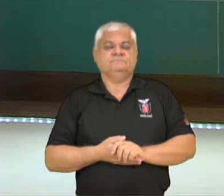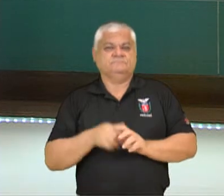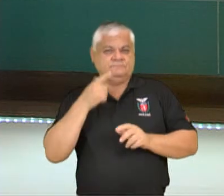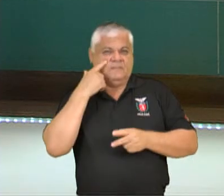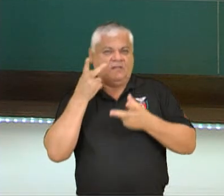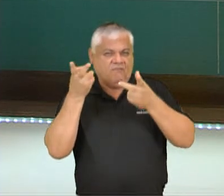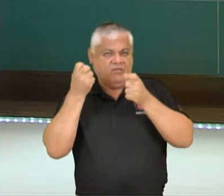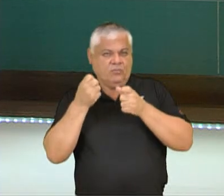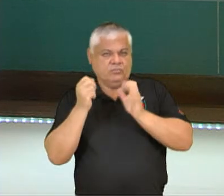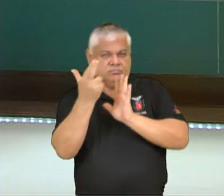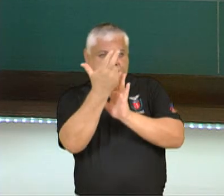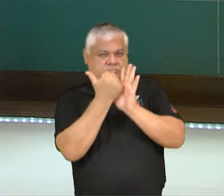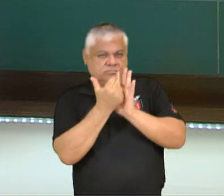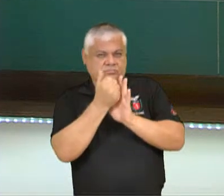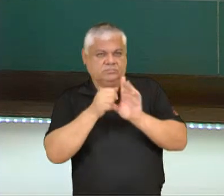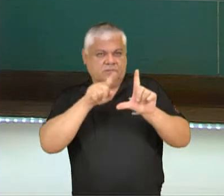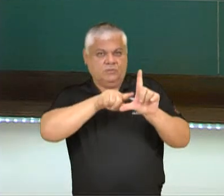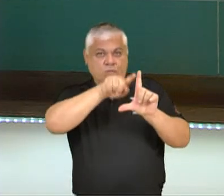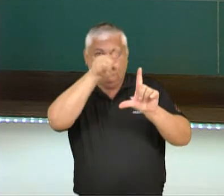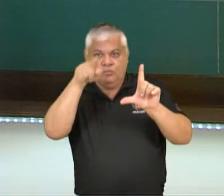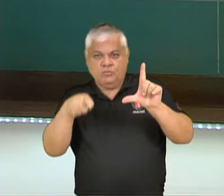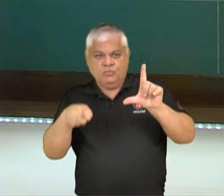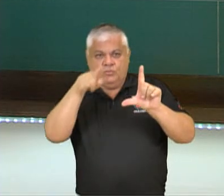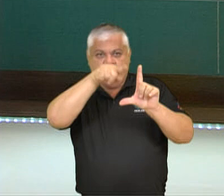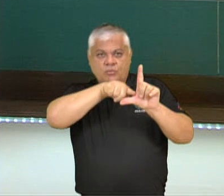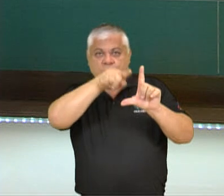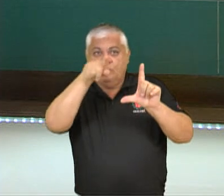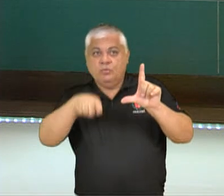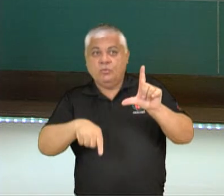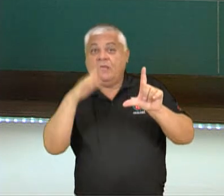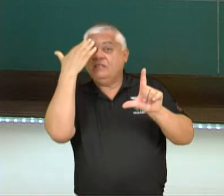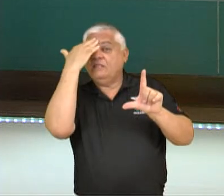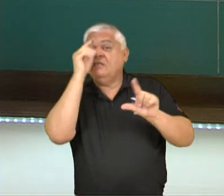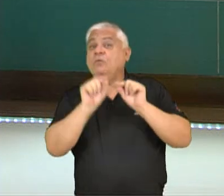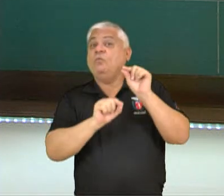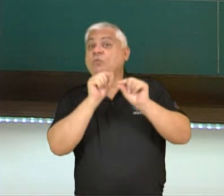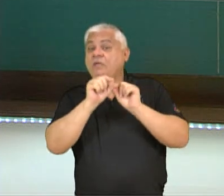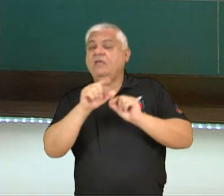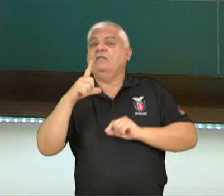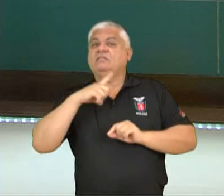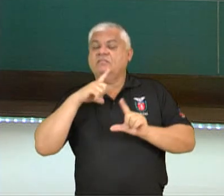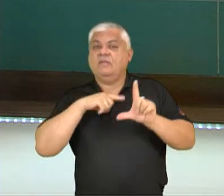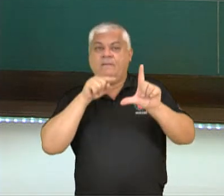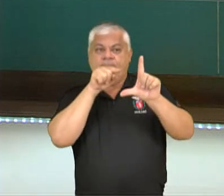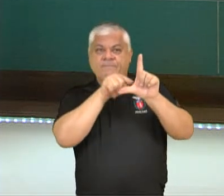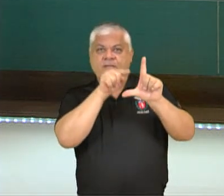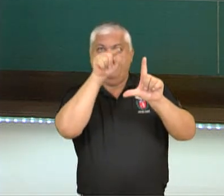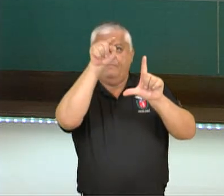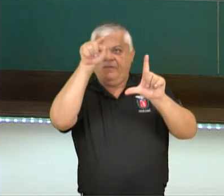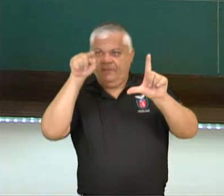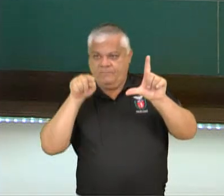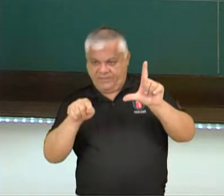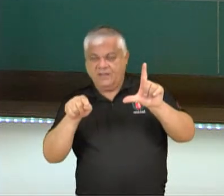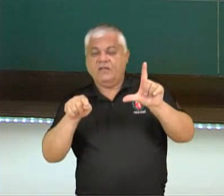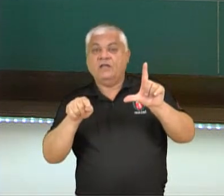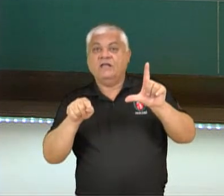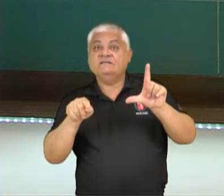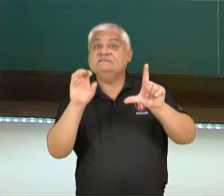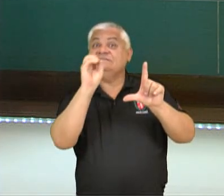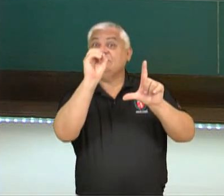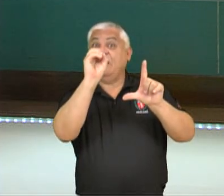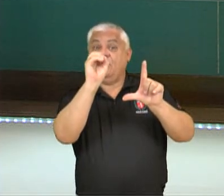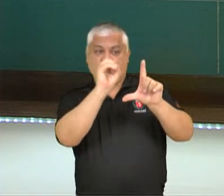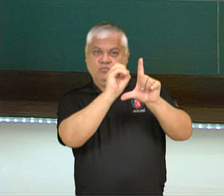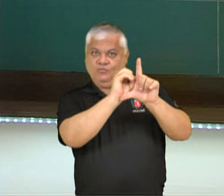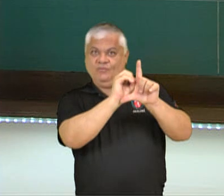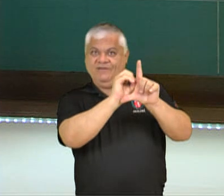Observando essa parábola, né, conseguimos compreender e detectar que existem pontos em que o valor do y é 0, né, aqueles